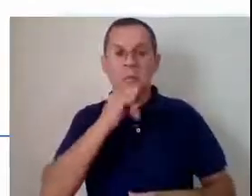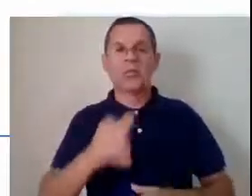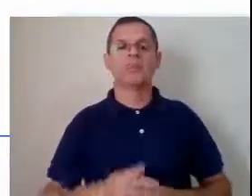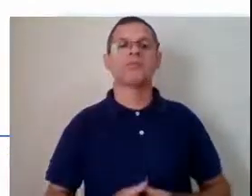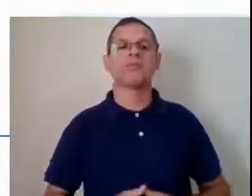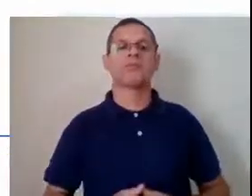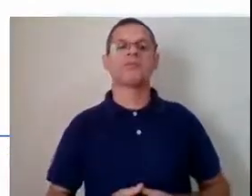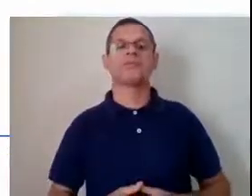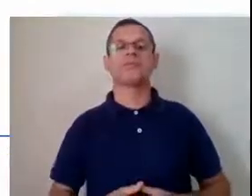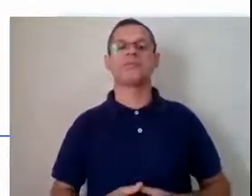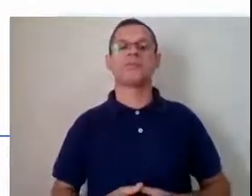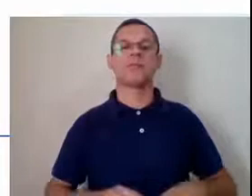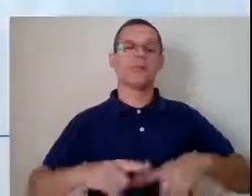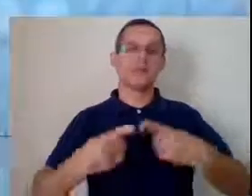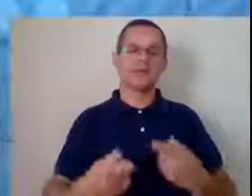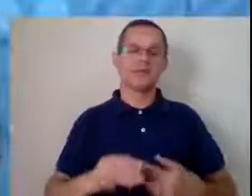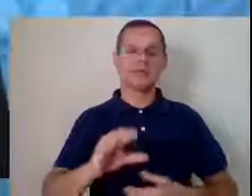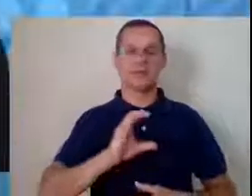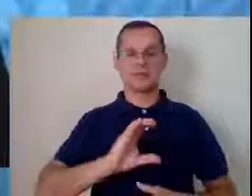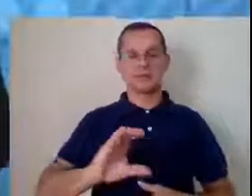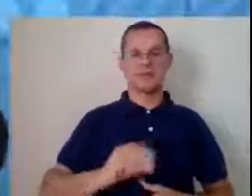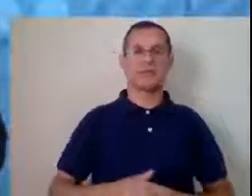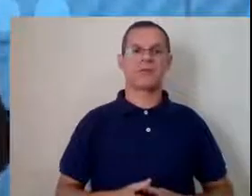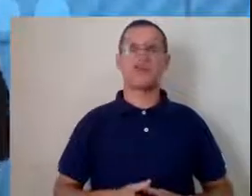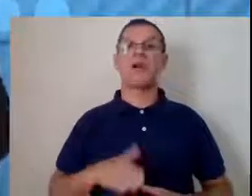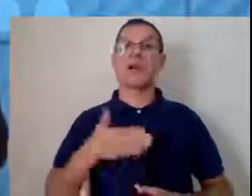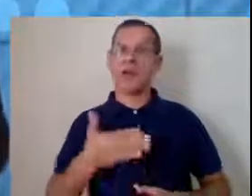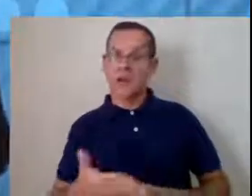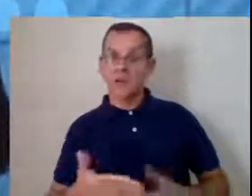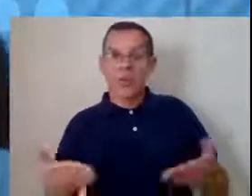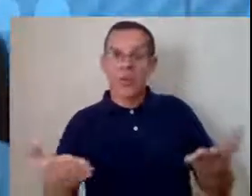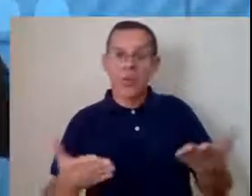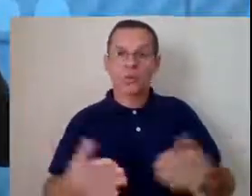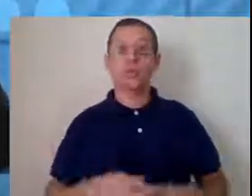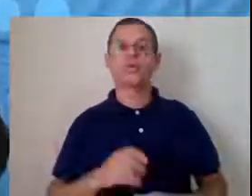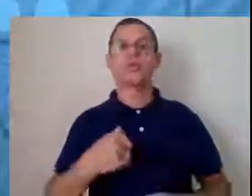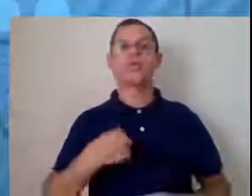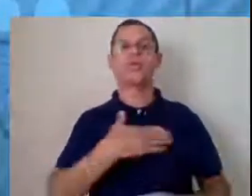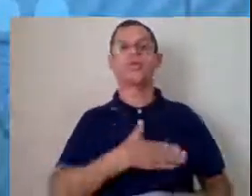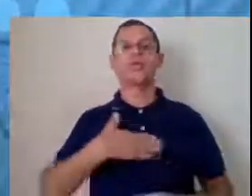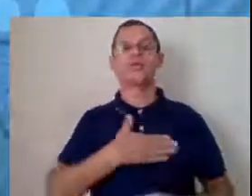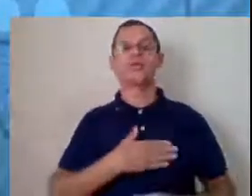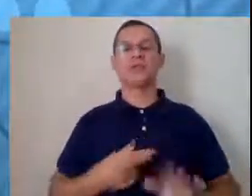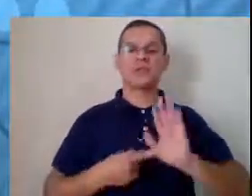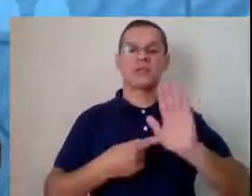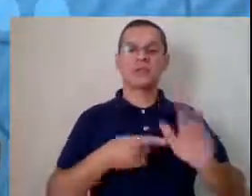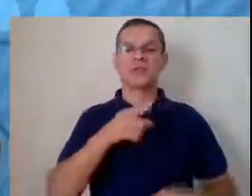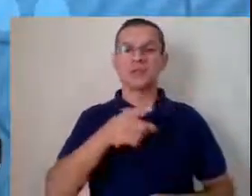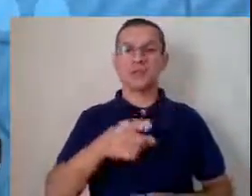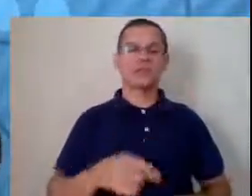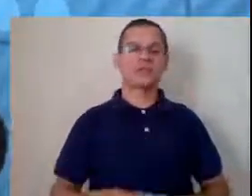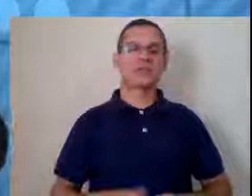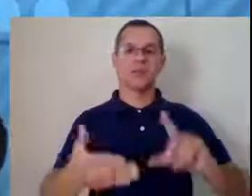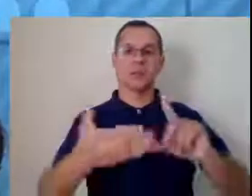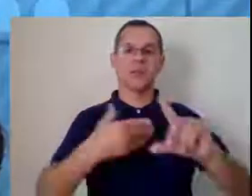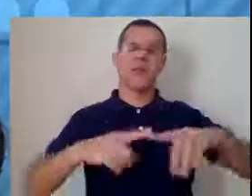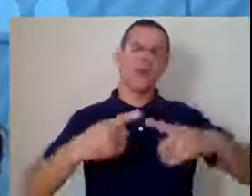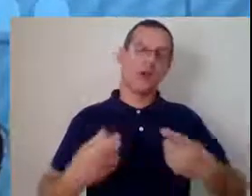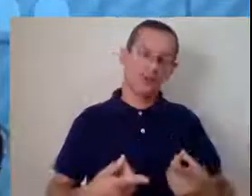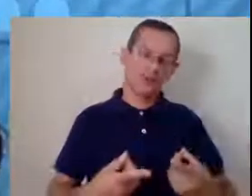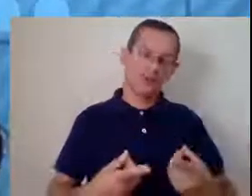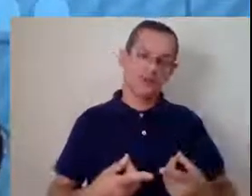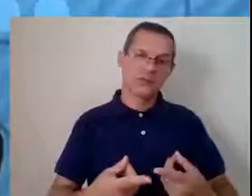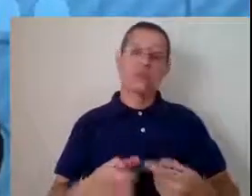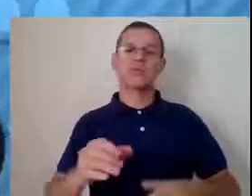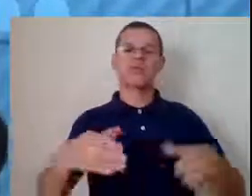exemplo, em termos de investimento. Então, hoje, o que eu queria mostrar dessa aula? O que são